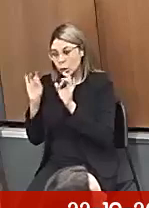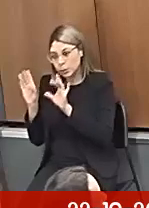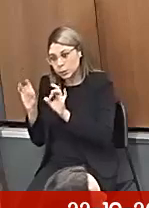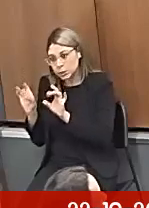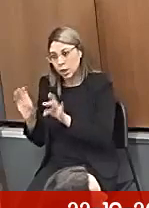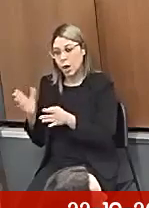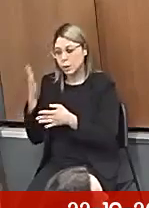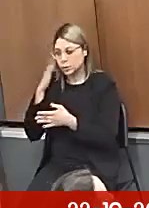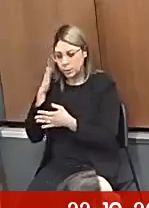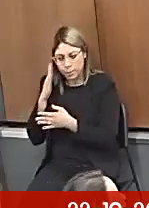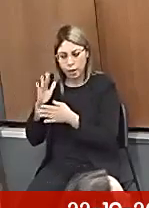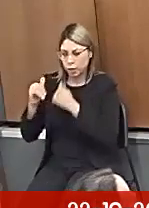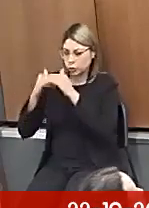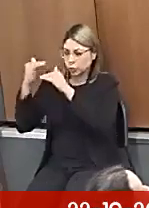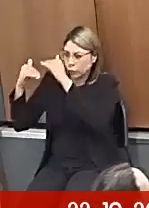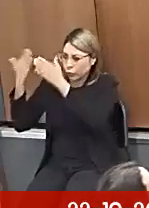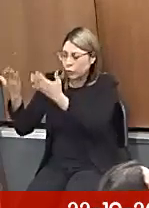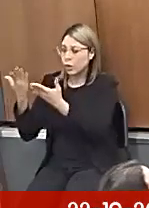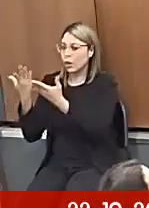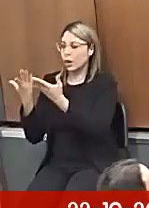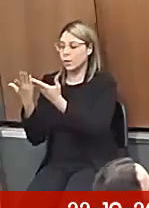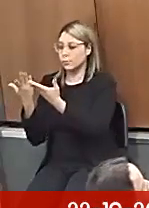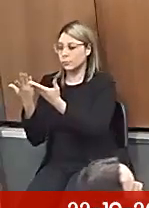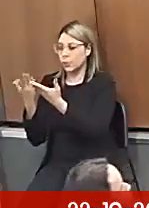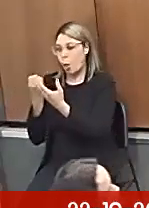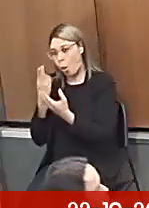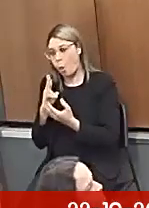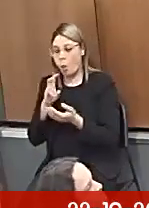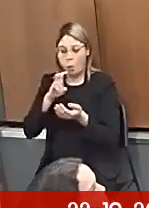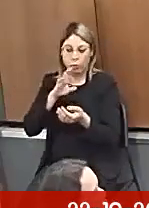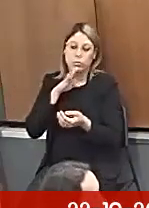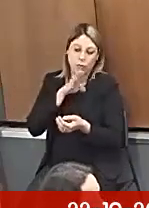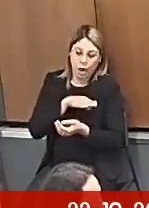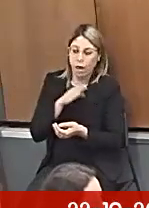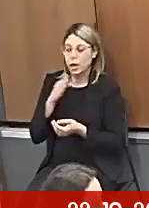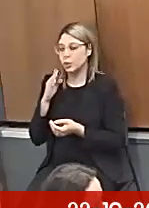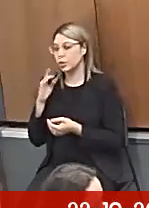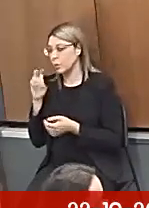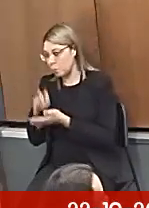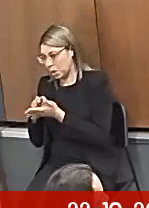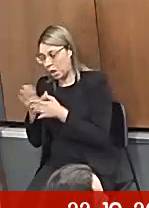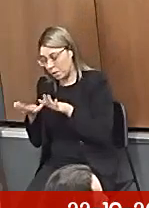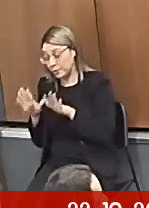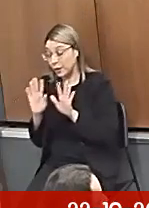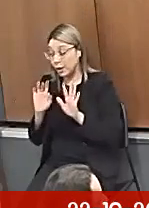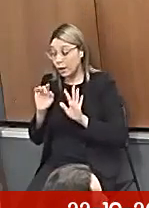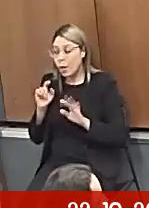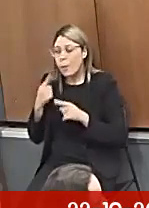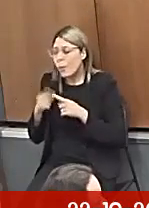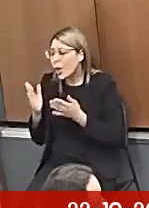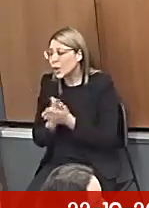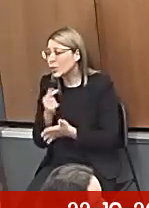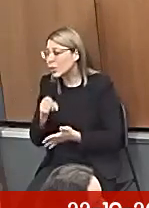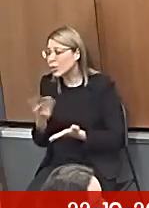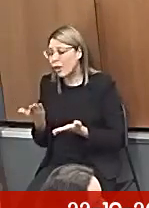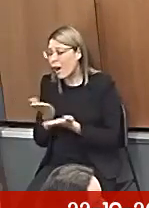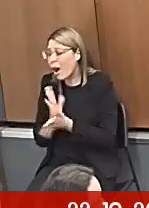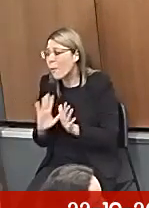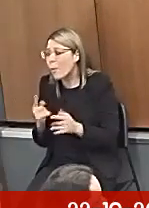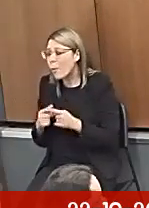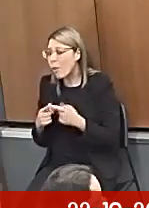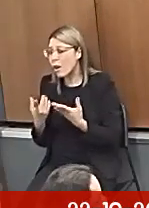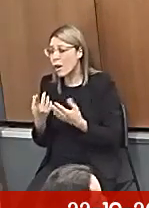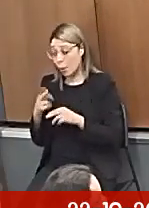especial. Por que tiraram isso? Era aí que o alunado ia para frente.